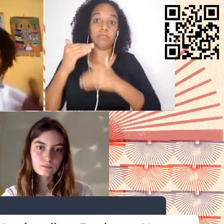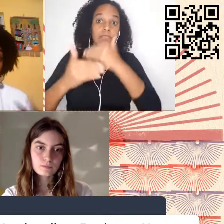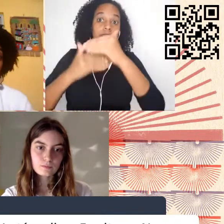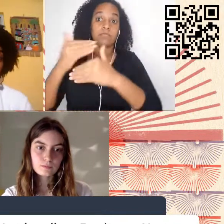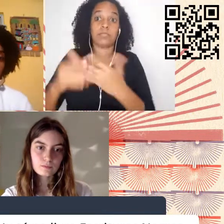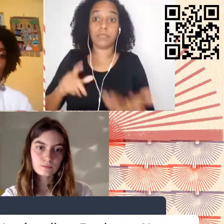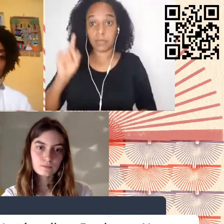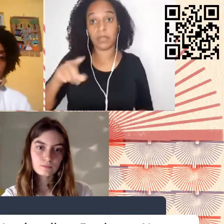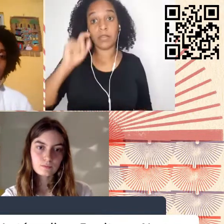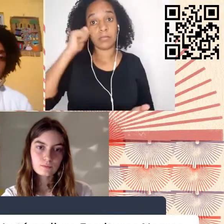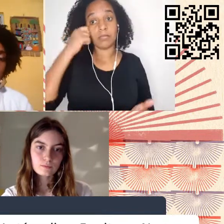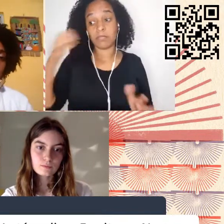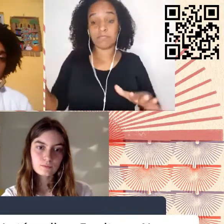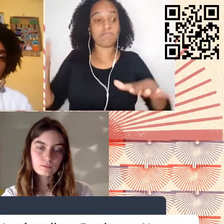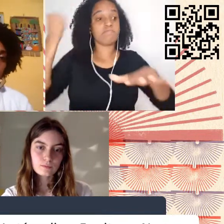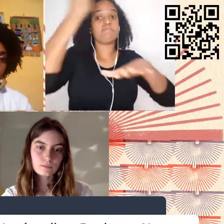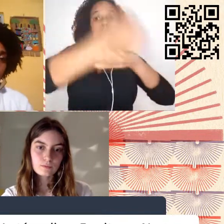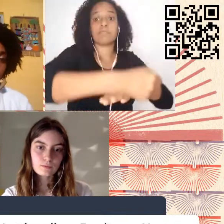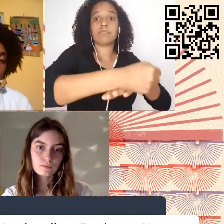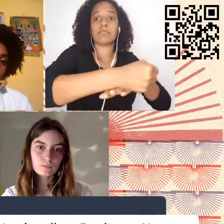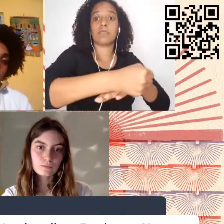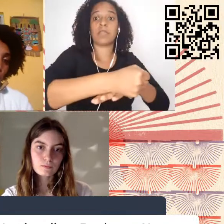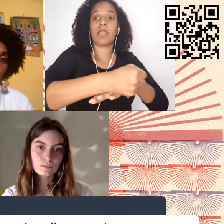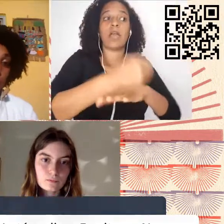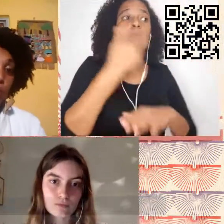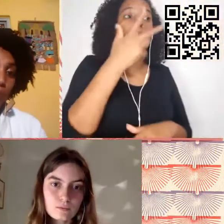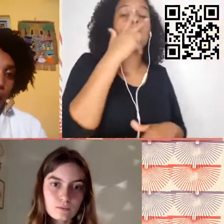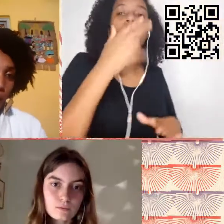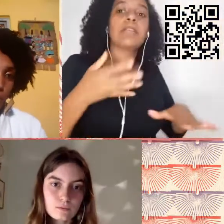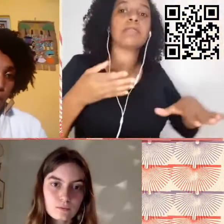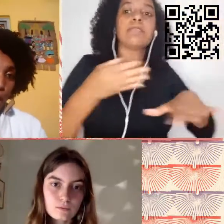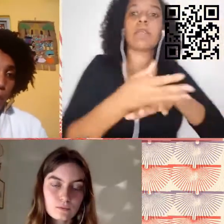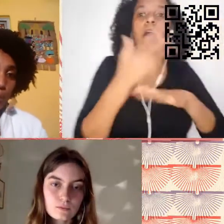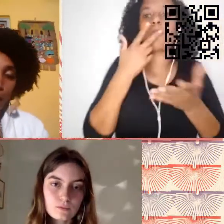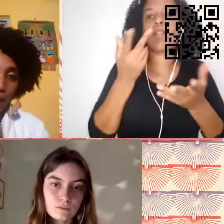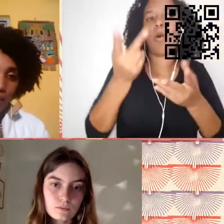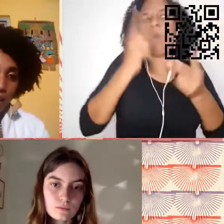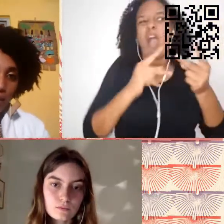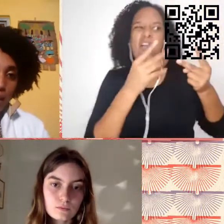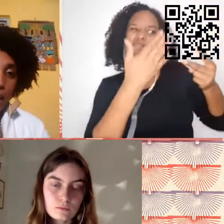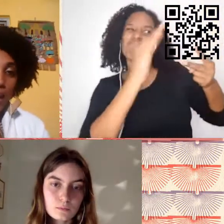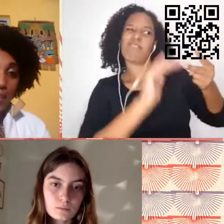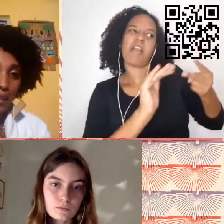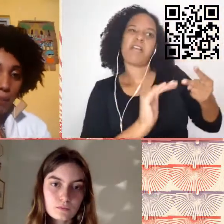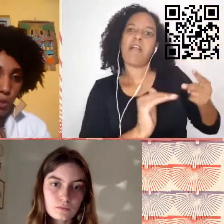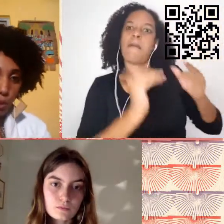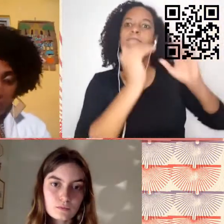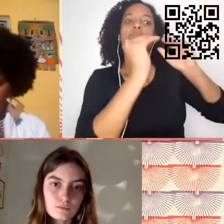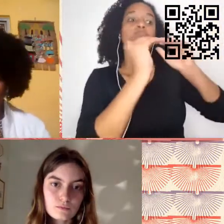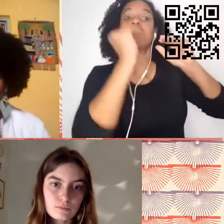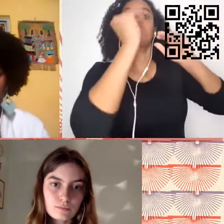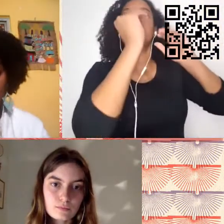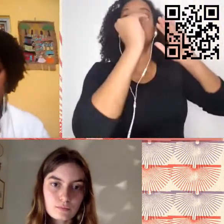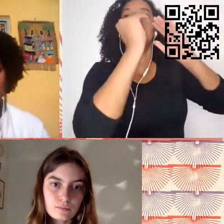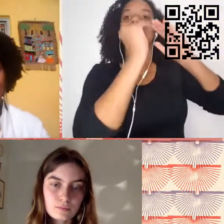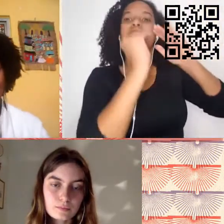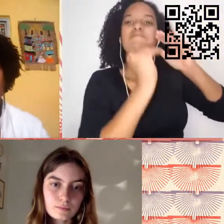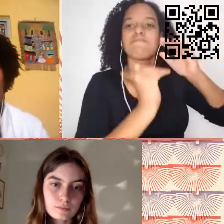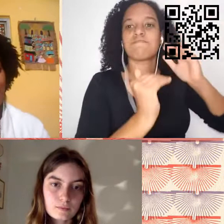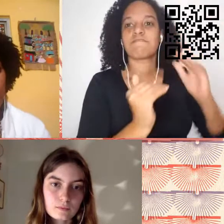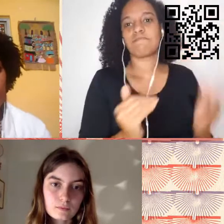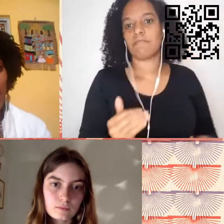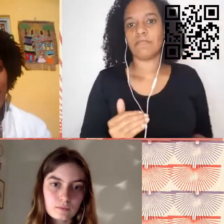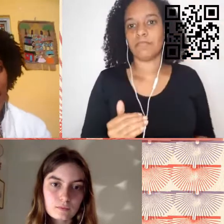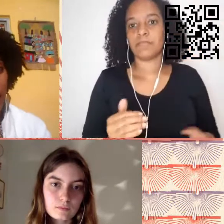eurocêntrica, estão no centro, eles passam a ser marginais e daí marcados como secundários. Porque aí eles trazem exatamente o que eu falei no começo,